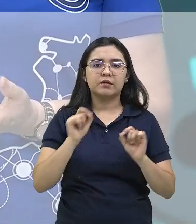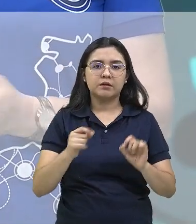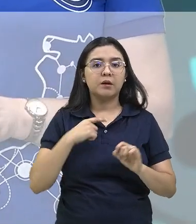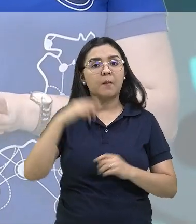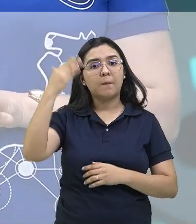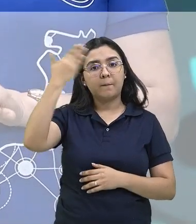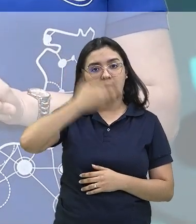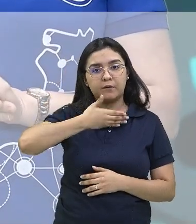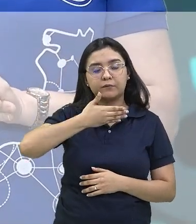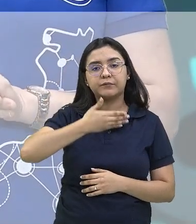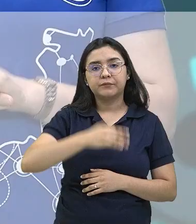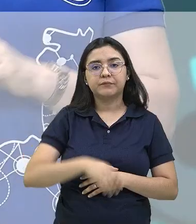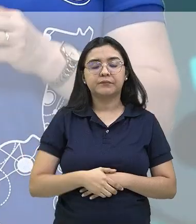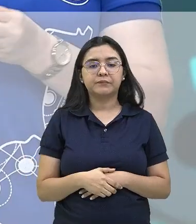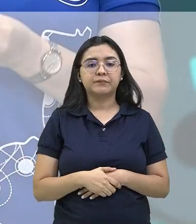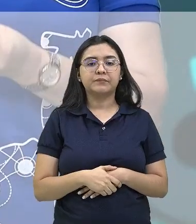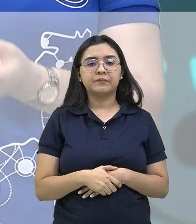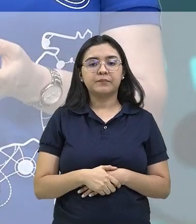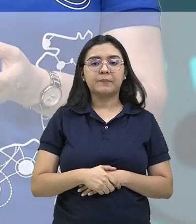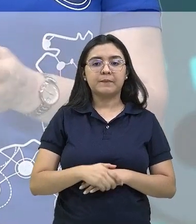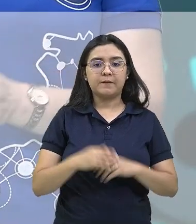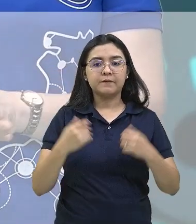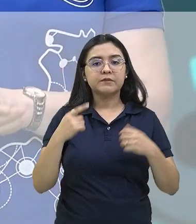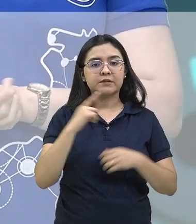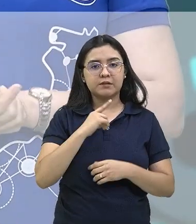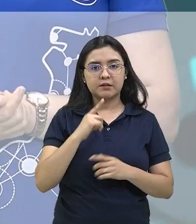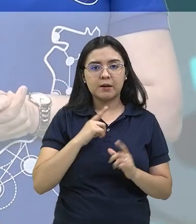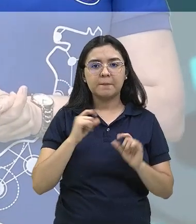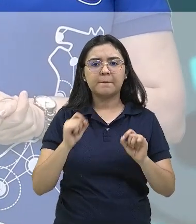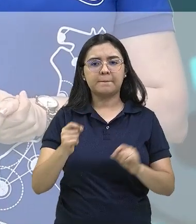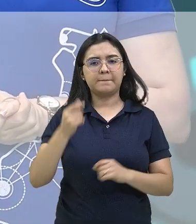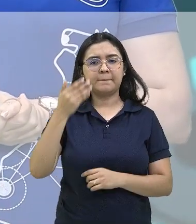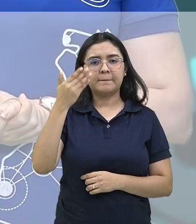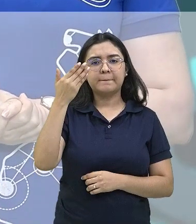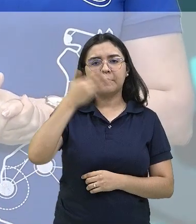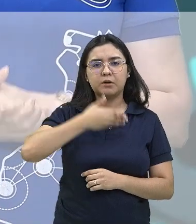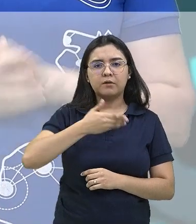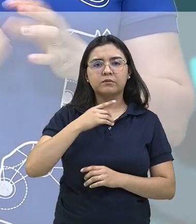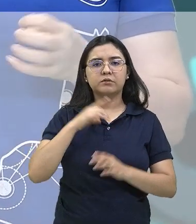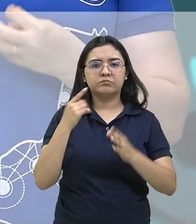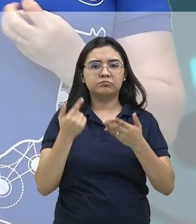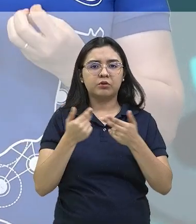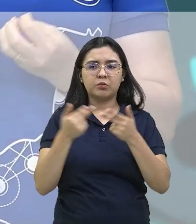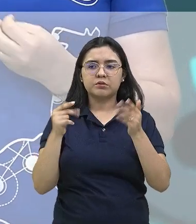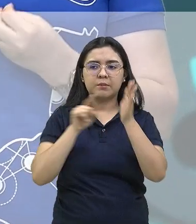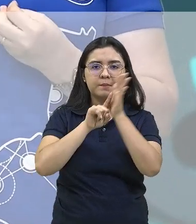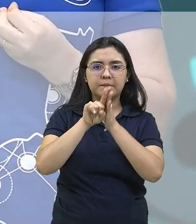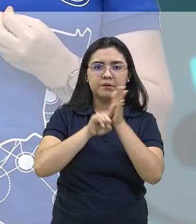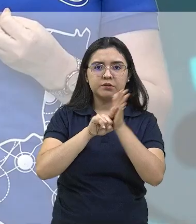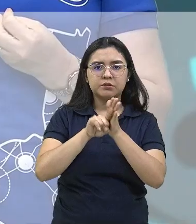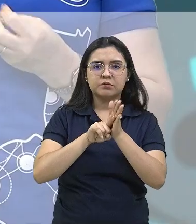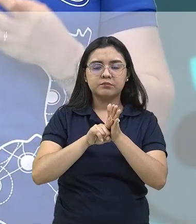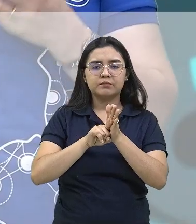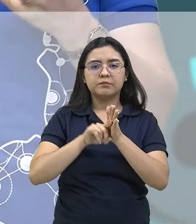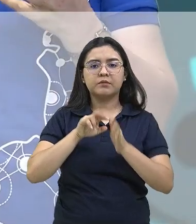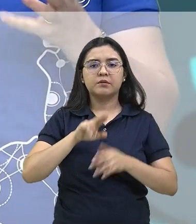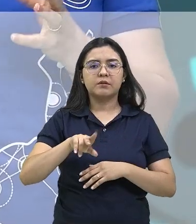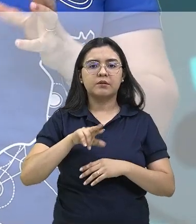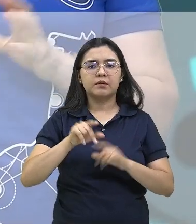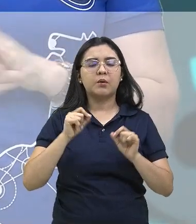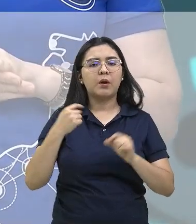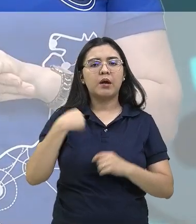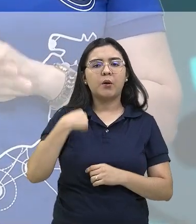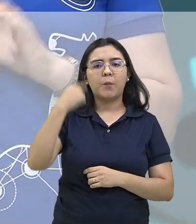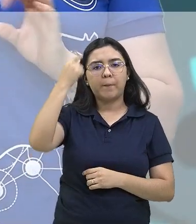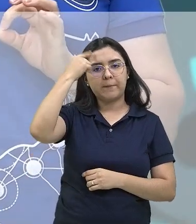comprovar, né? Você tem provas daquilo que você foi pesquisar. Não é algo apenas que você está, eu